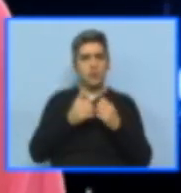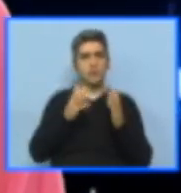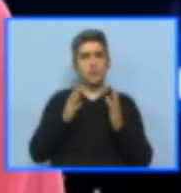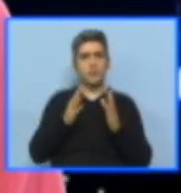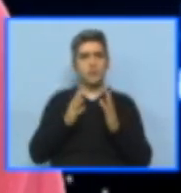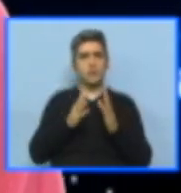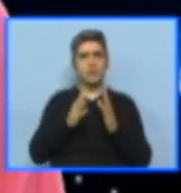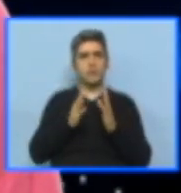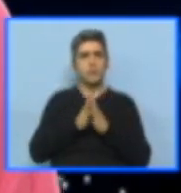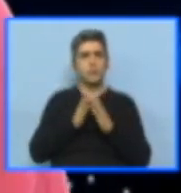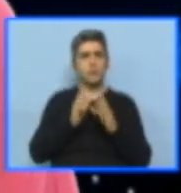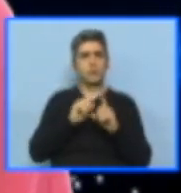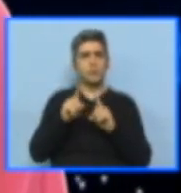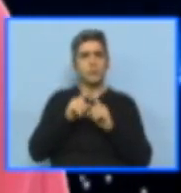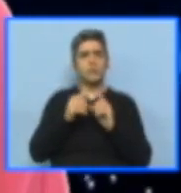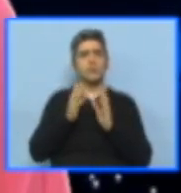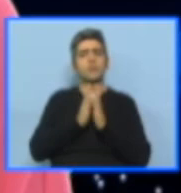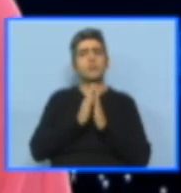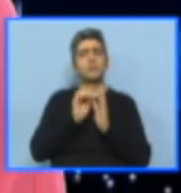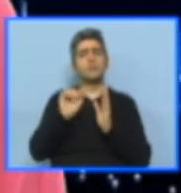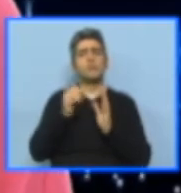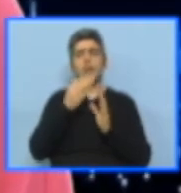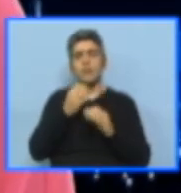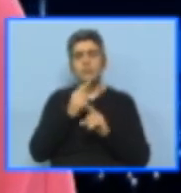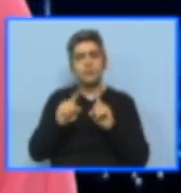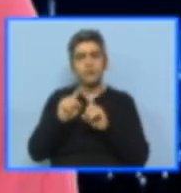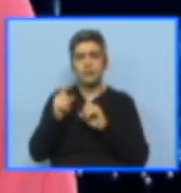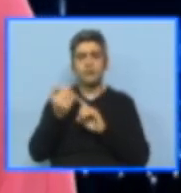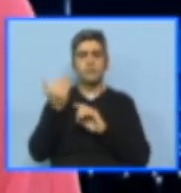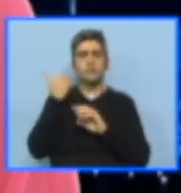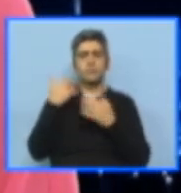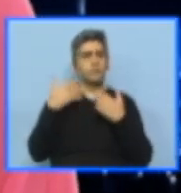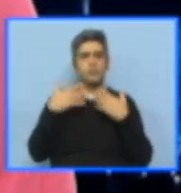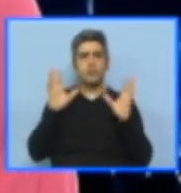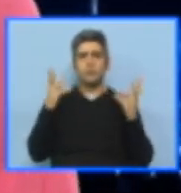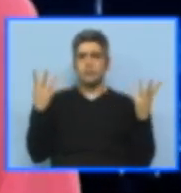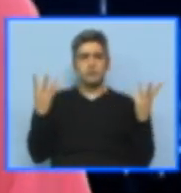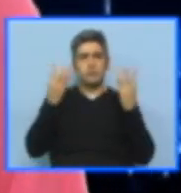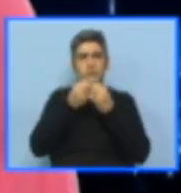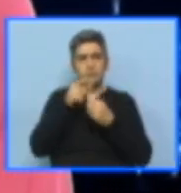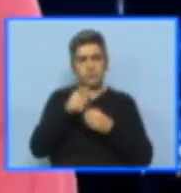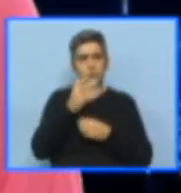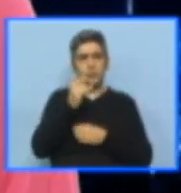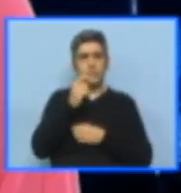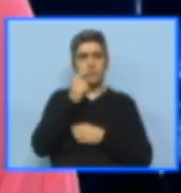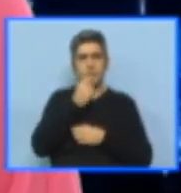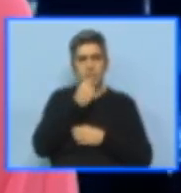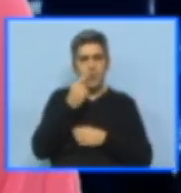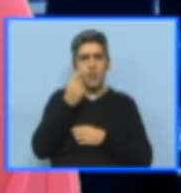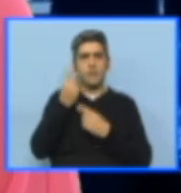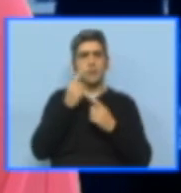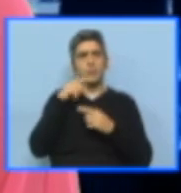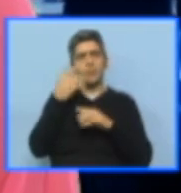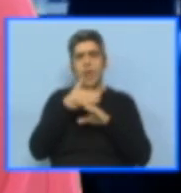os backgrounds religiosos, que vão ali e que se juntam ali, às vezes no 12 de maio, outras vezes